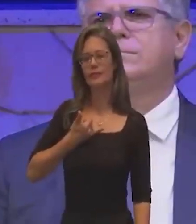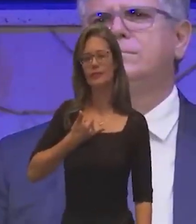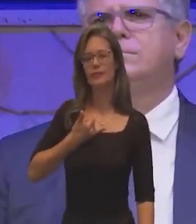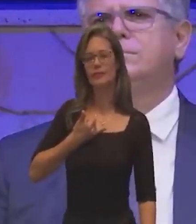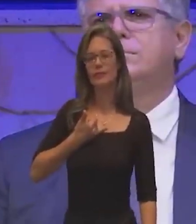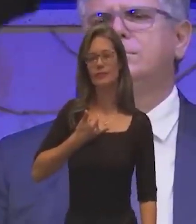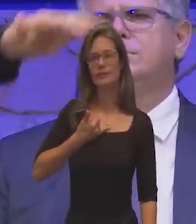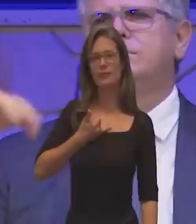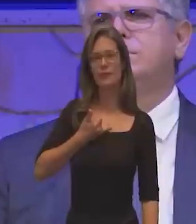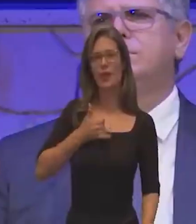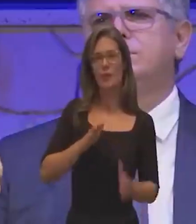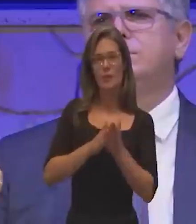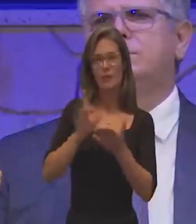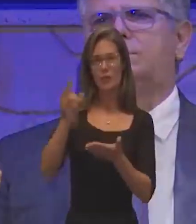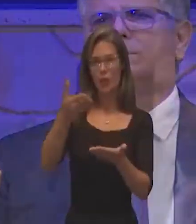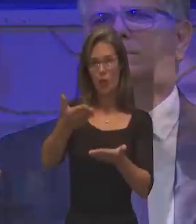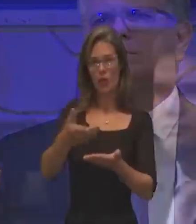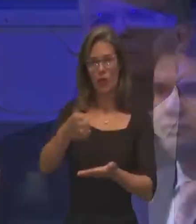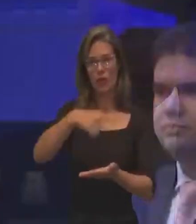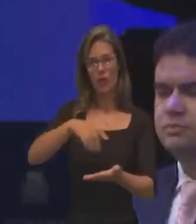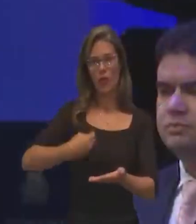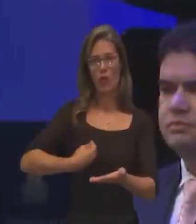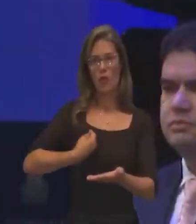por fé.